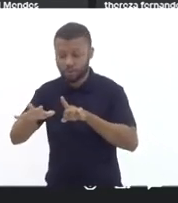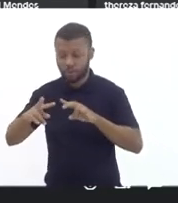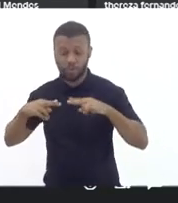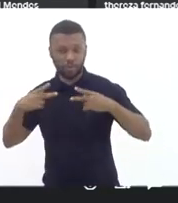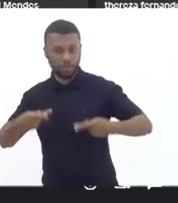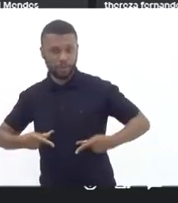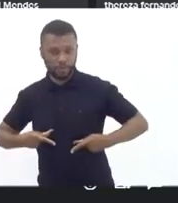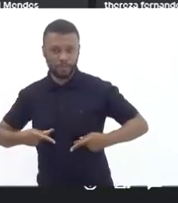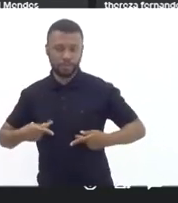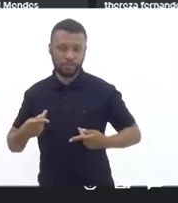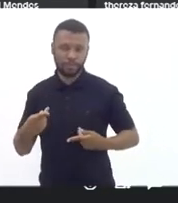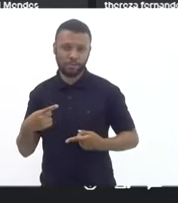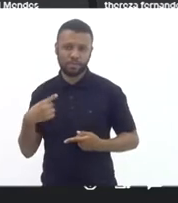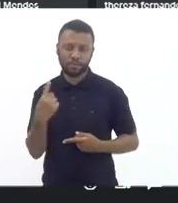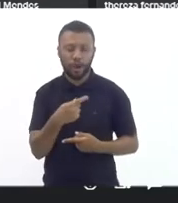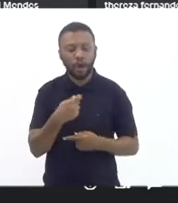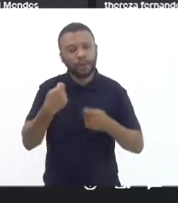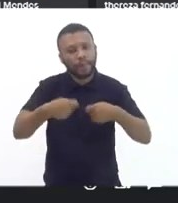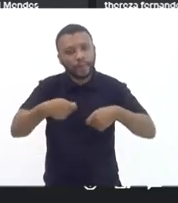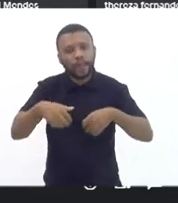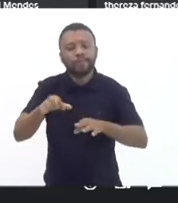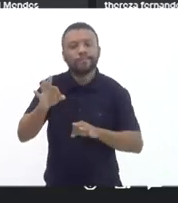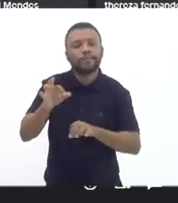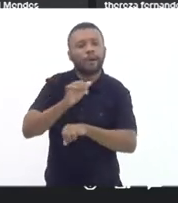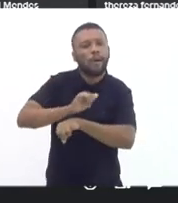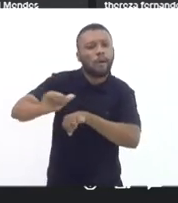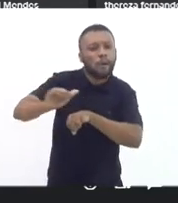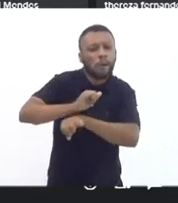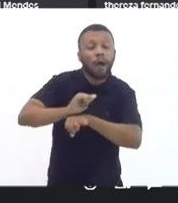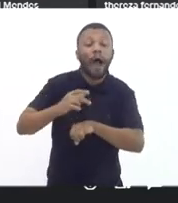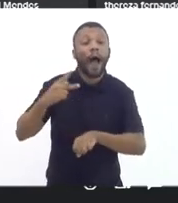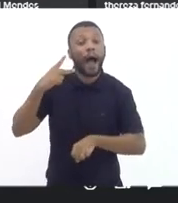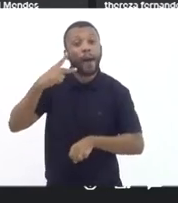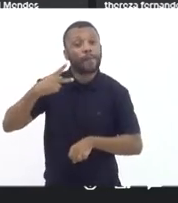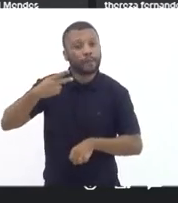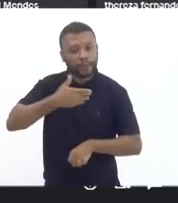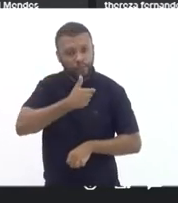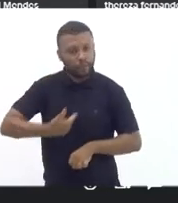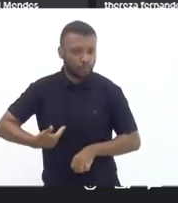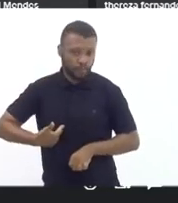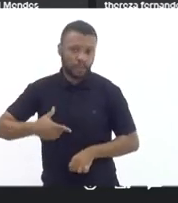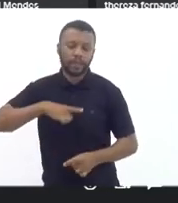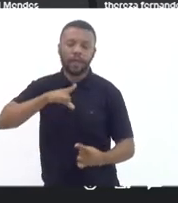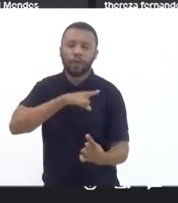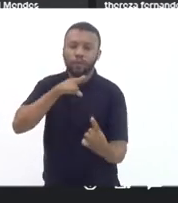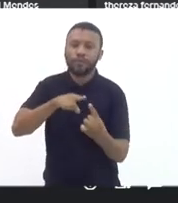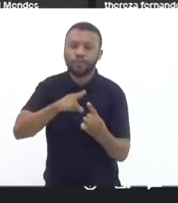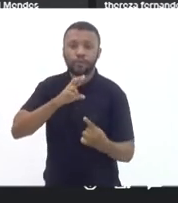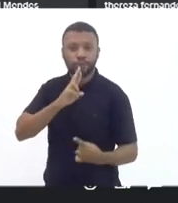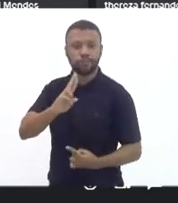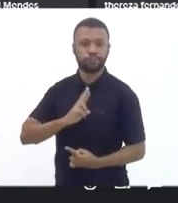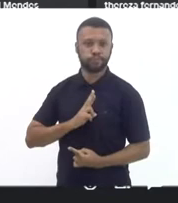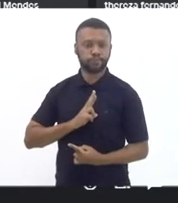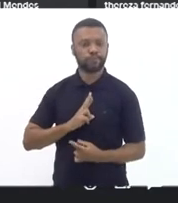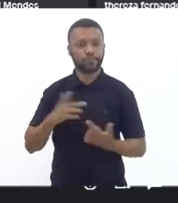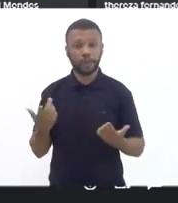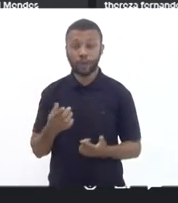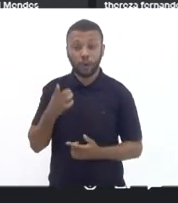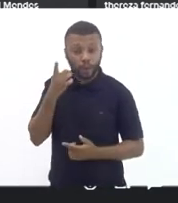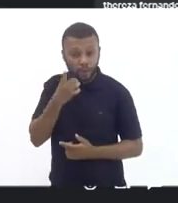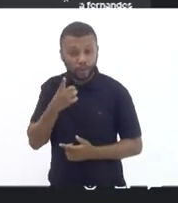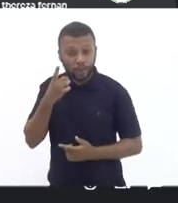gente precisa afinar a política pública para que ela tenha resultado. E o deputado Gustavo Schmidt me fez